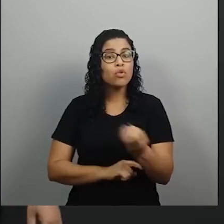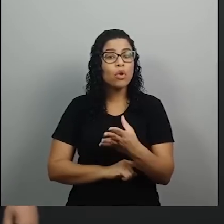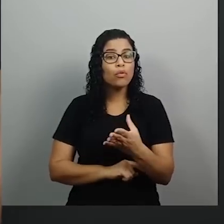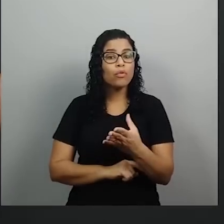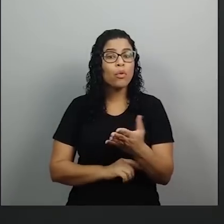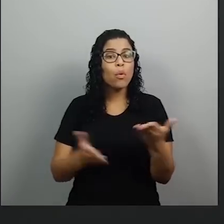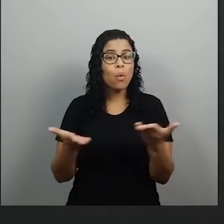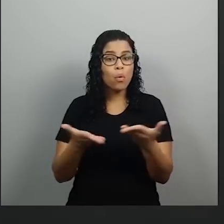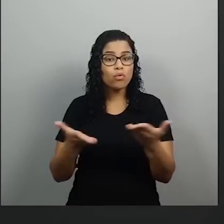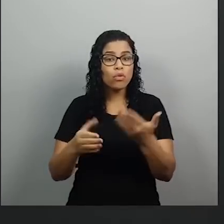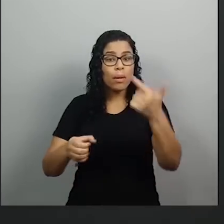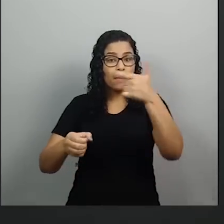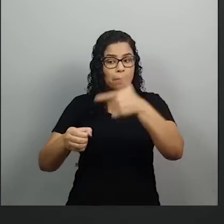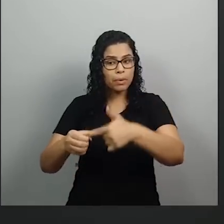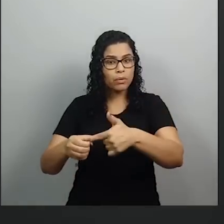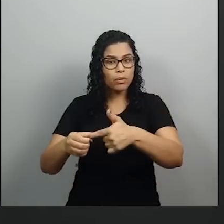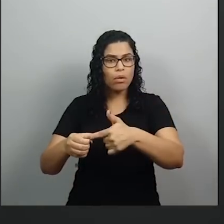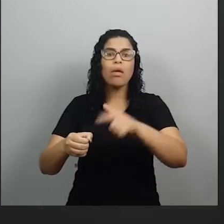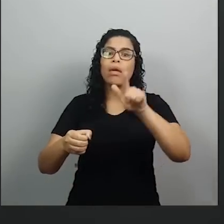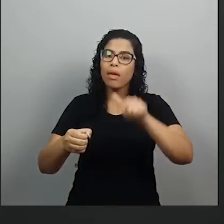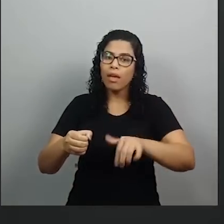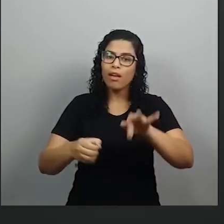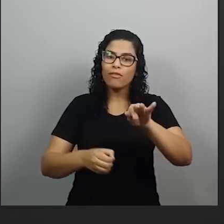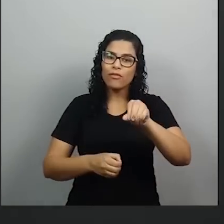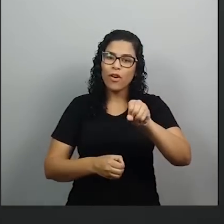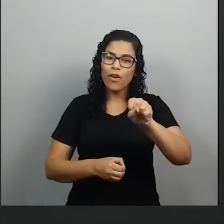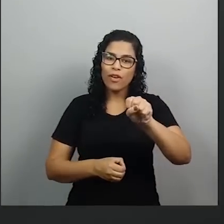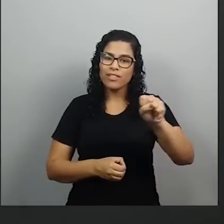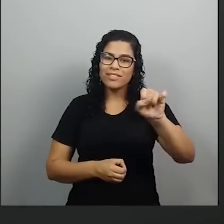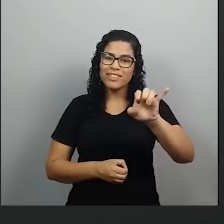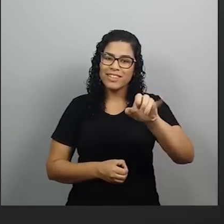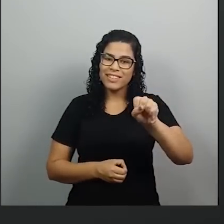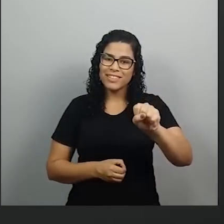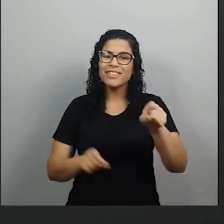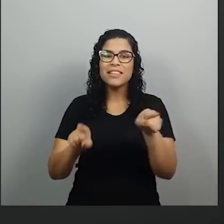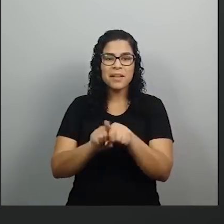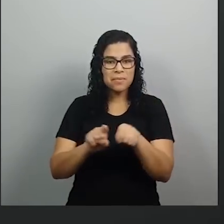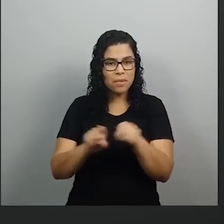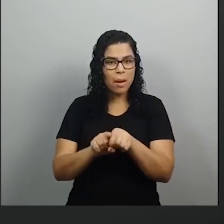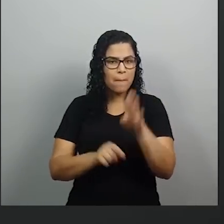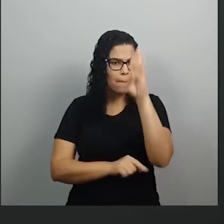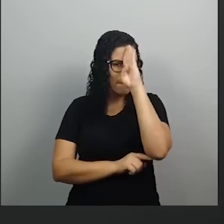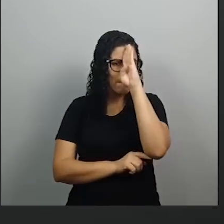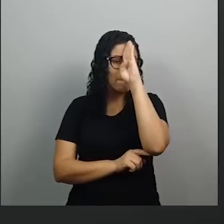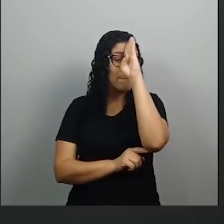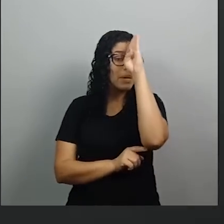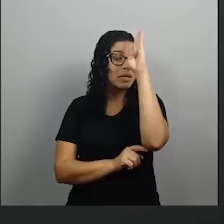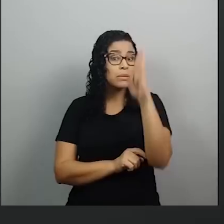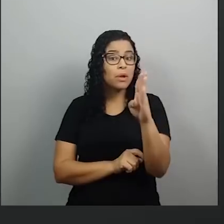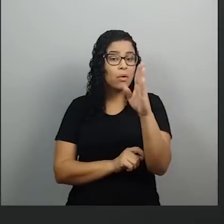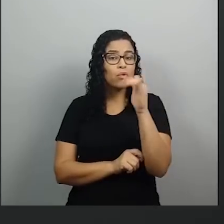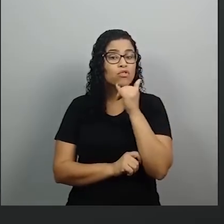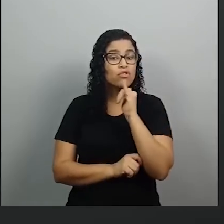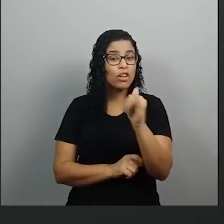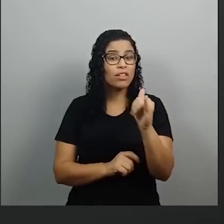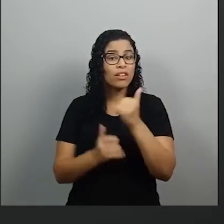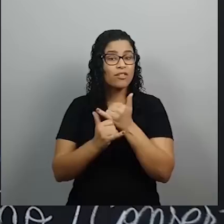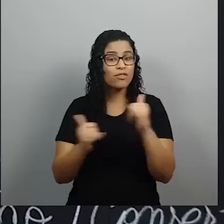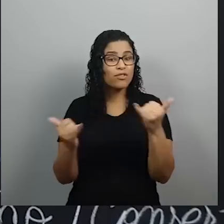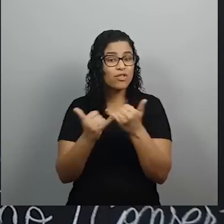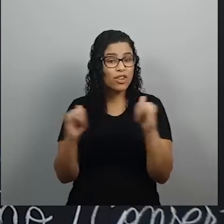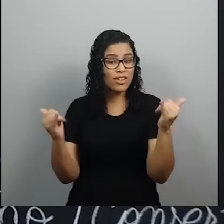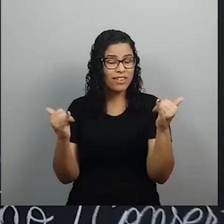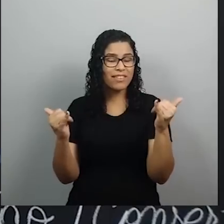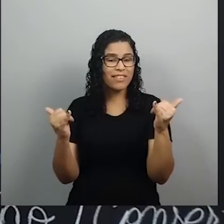petróleo. Petróleo é a nossa fonte assim, principal de energia, de